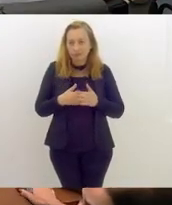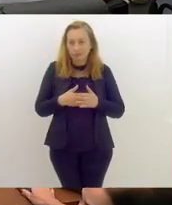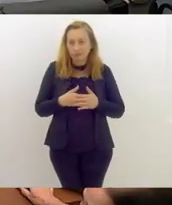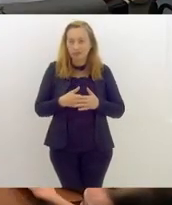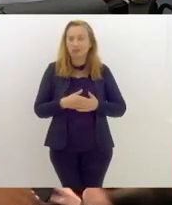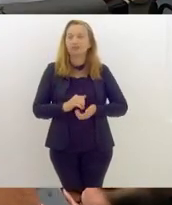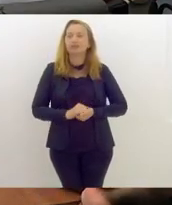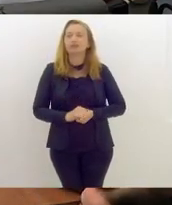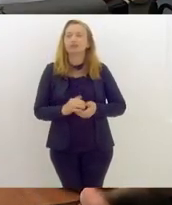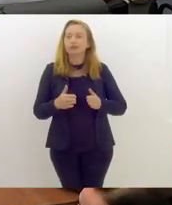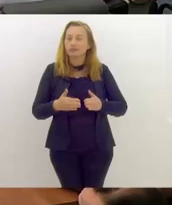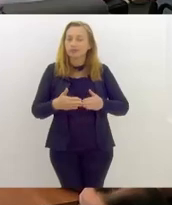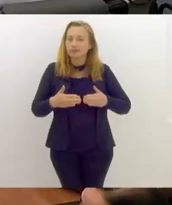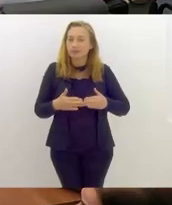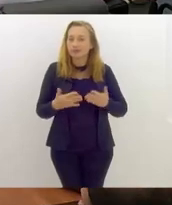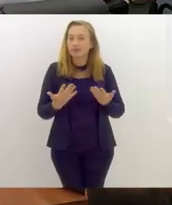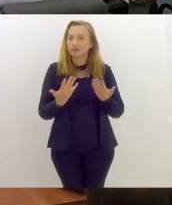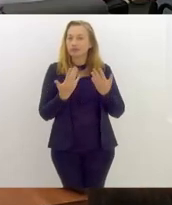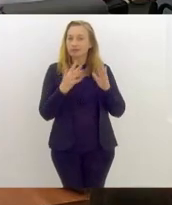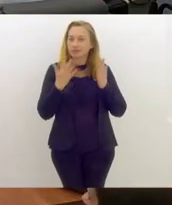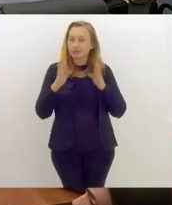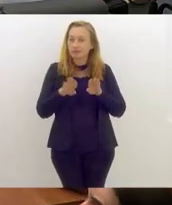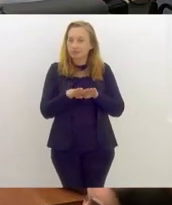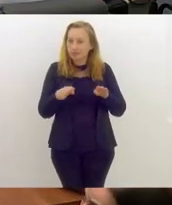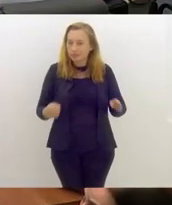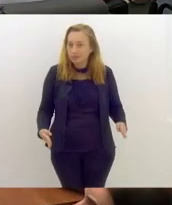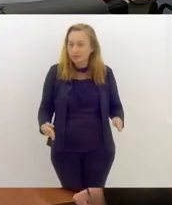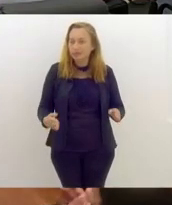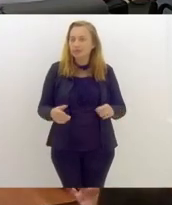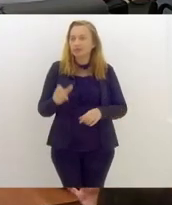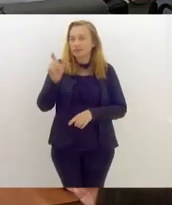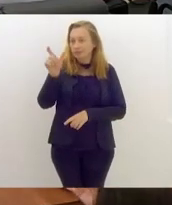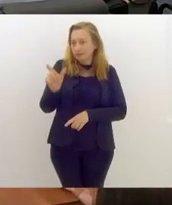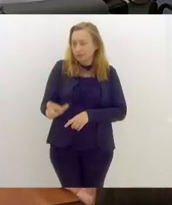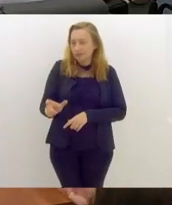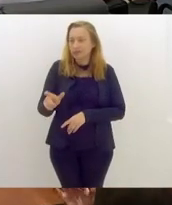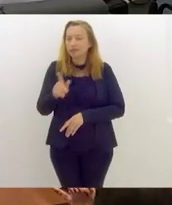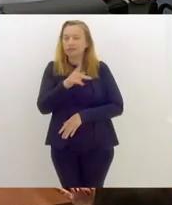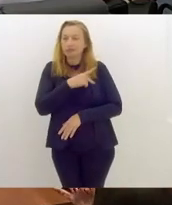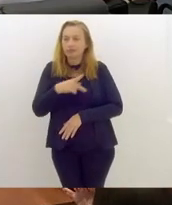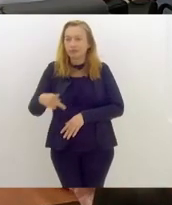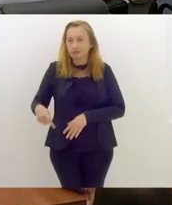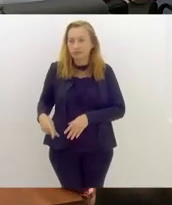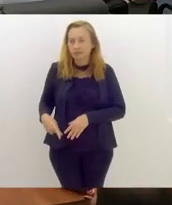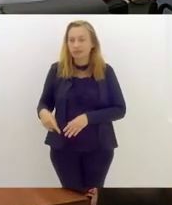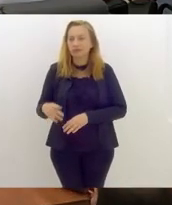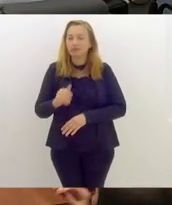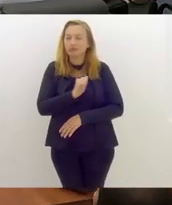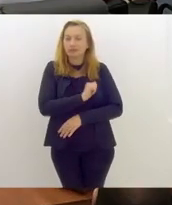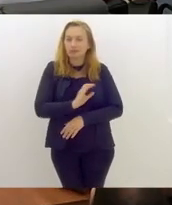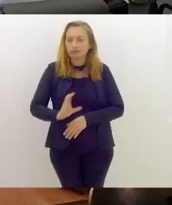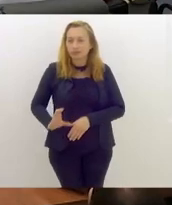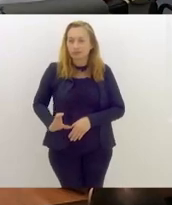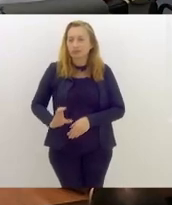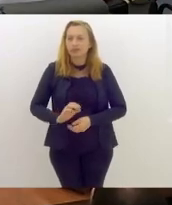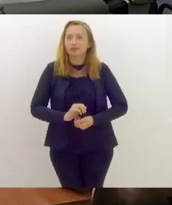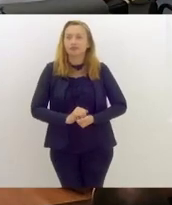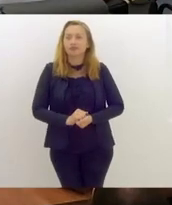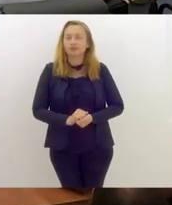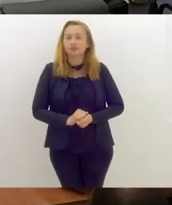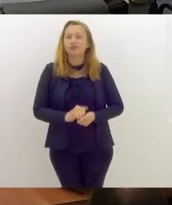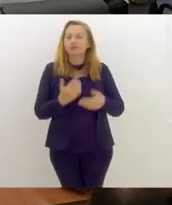eu queria me permitir a cumprimentar a mesa na figura do nosso queridíssimo Presidente André Siciliano